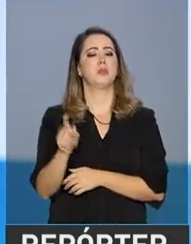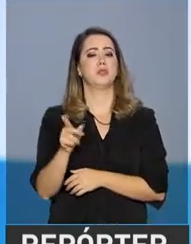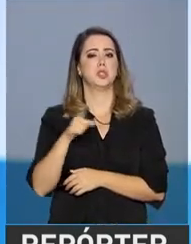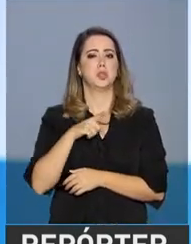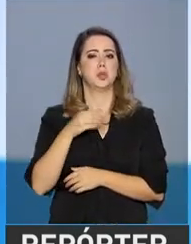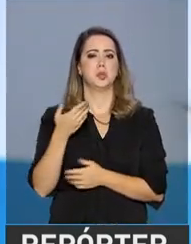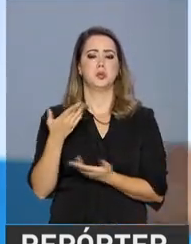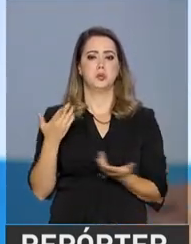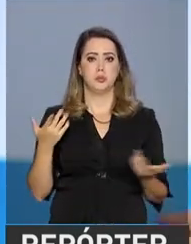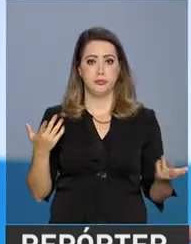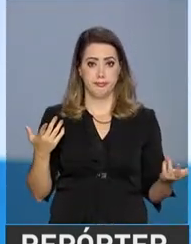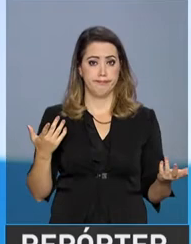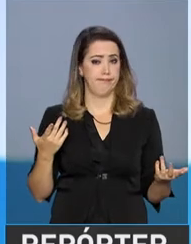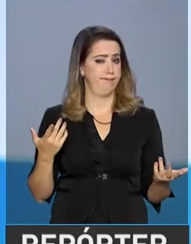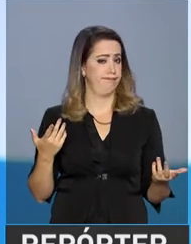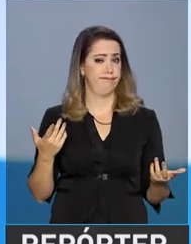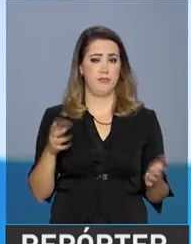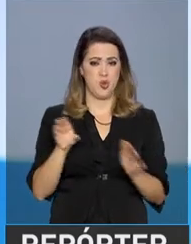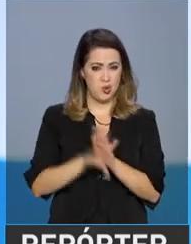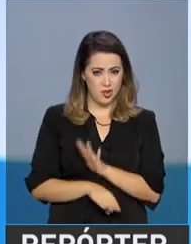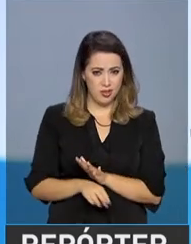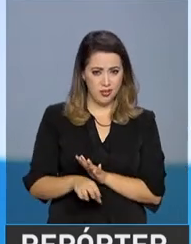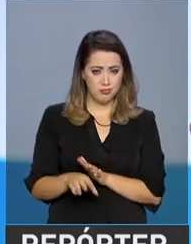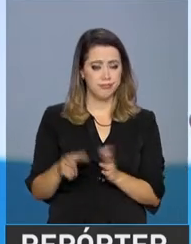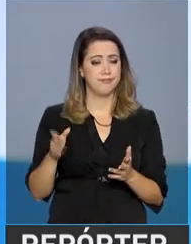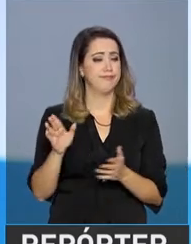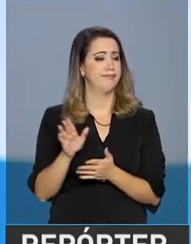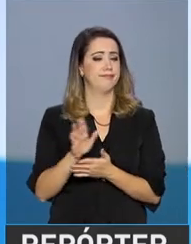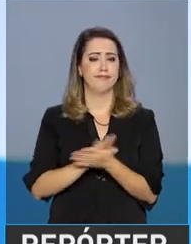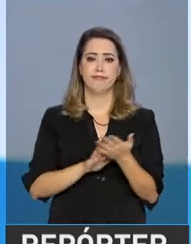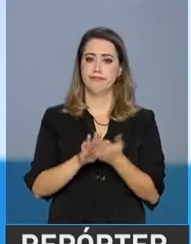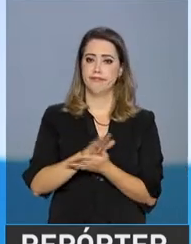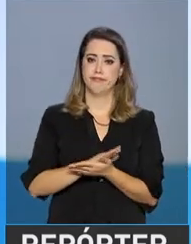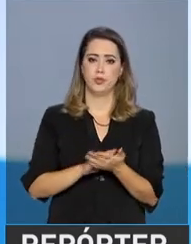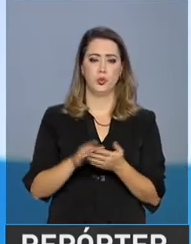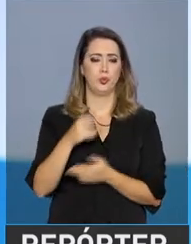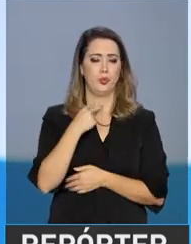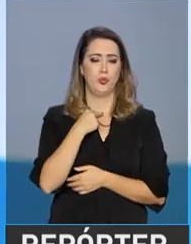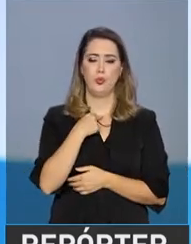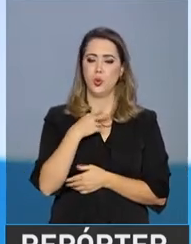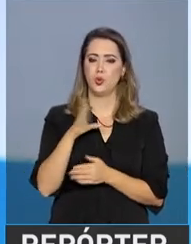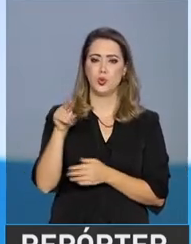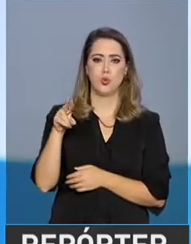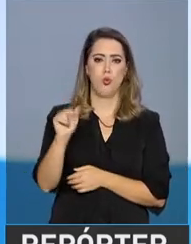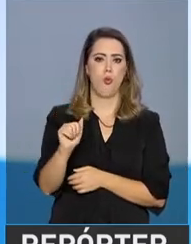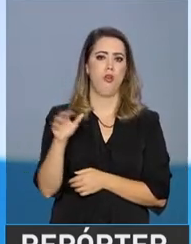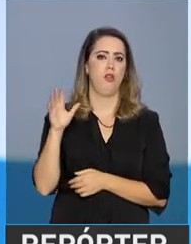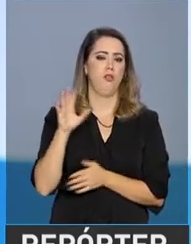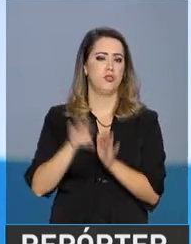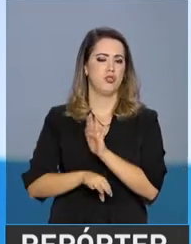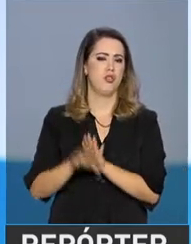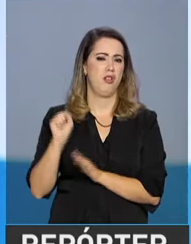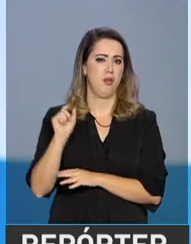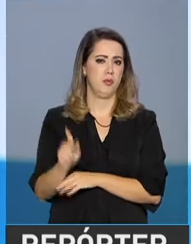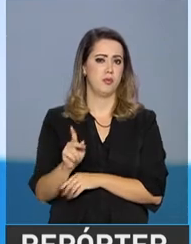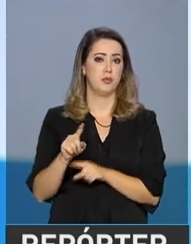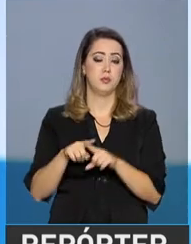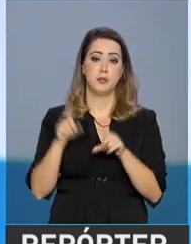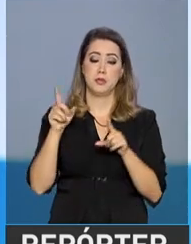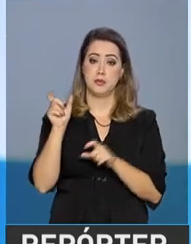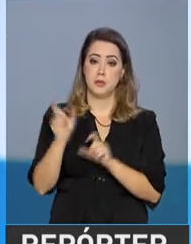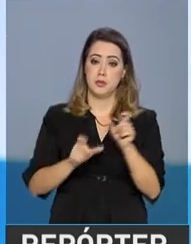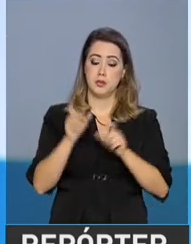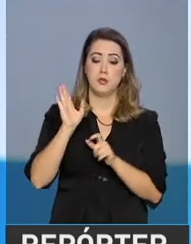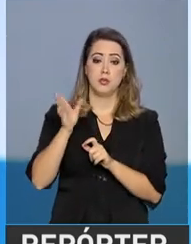não há isso absolutamente nada disso primeiro lugar não se tira aposentadoria de ninguém terceiro ponto quem já adquiriu o